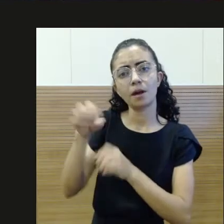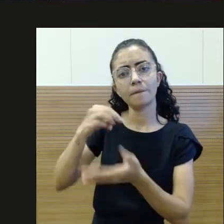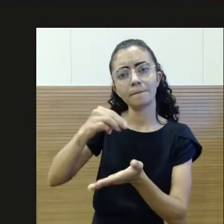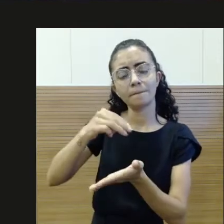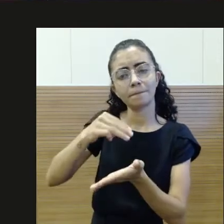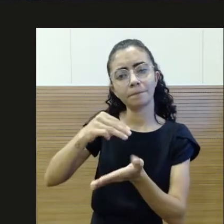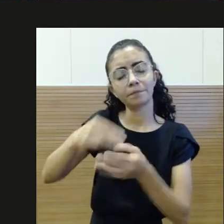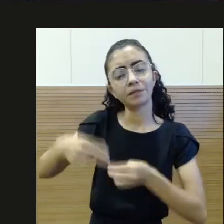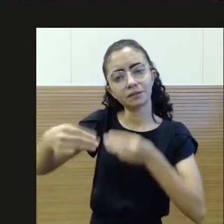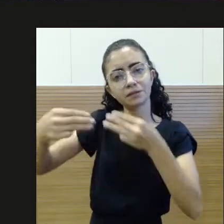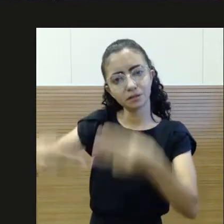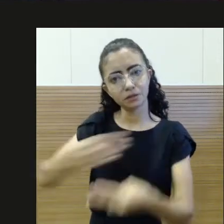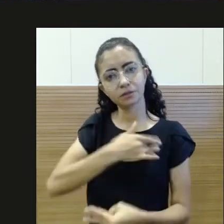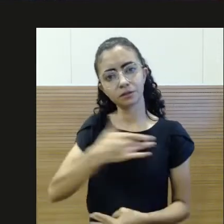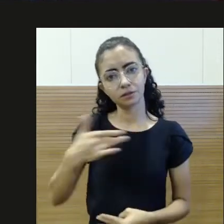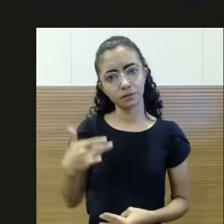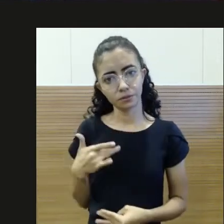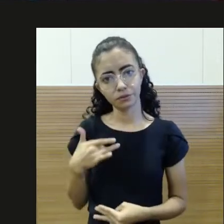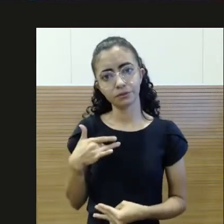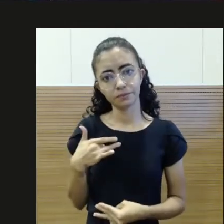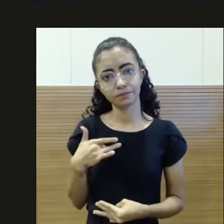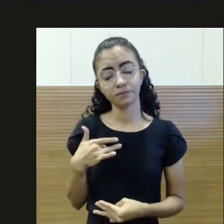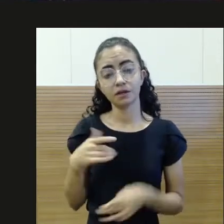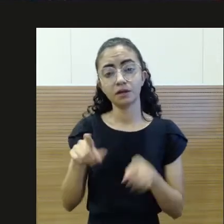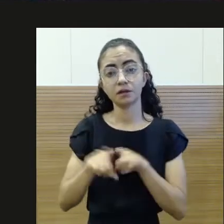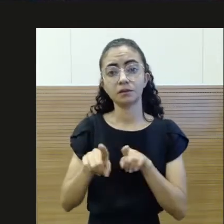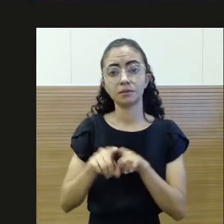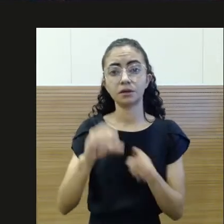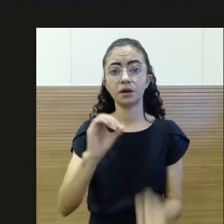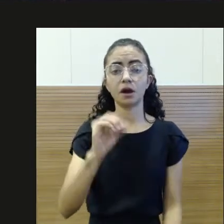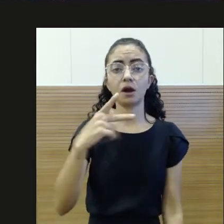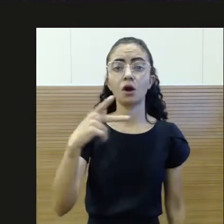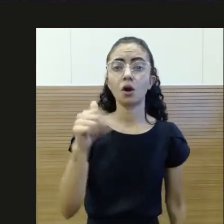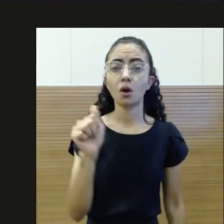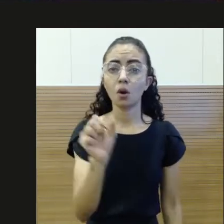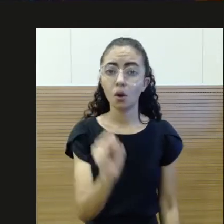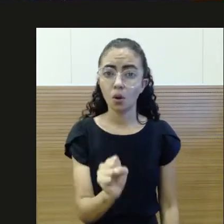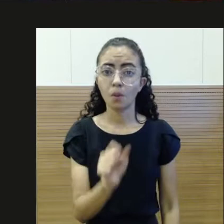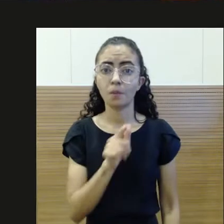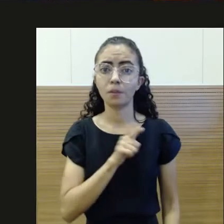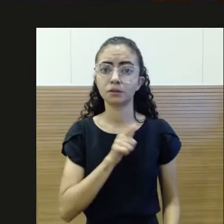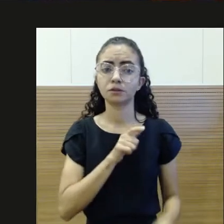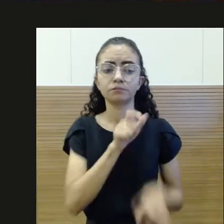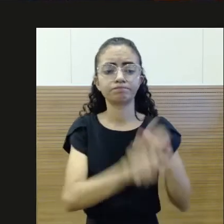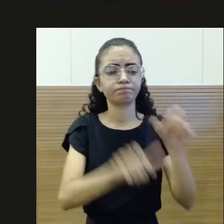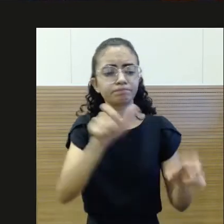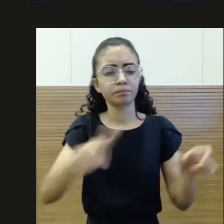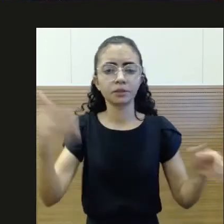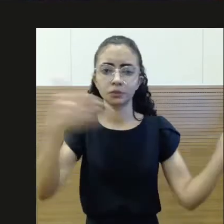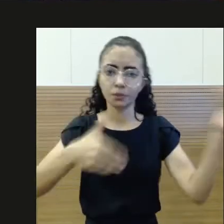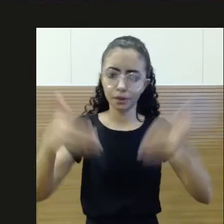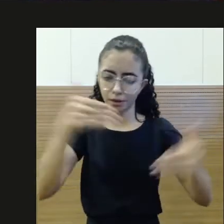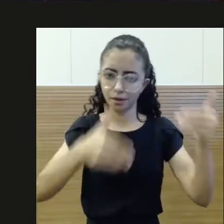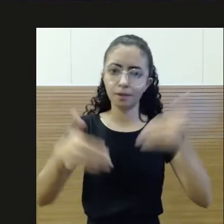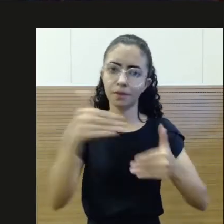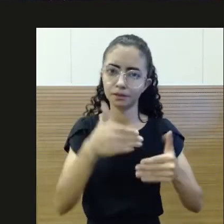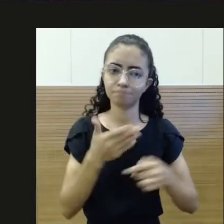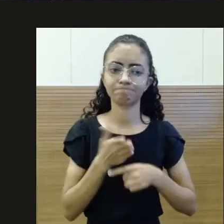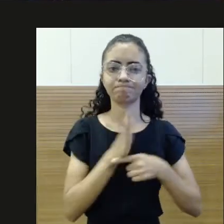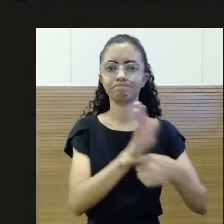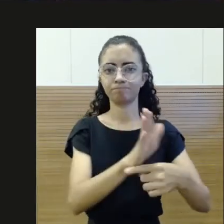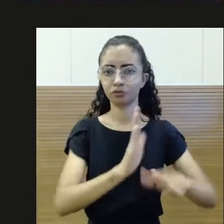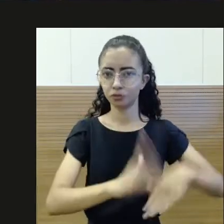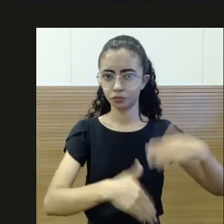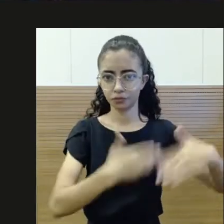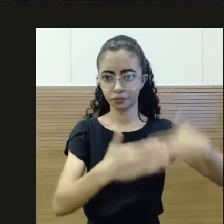a CEGAM e a OPS, né? Então, são muitas pessoas que estão aí, e esse agradecimento aí a essas pessoas eu